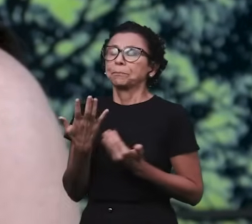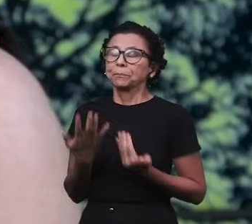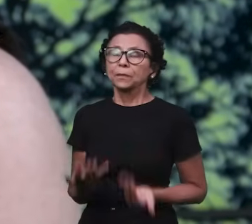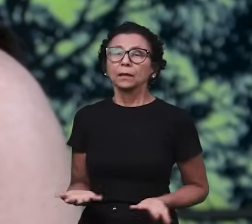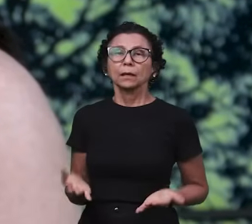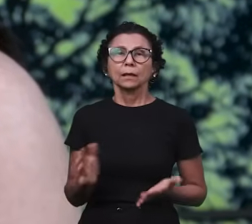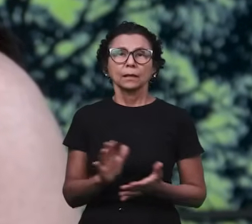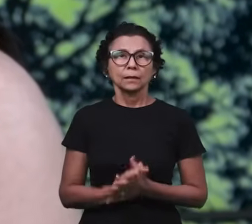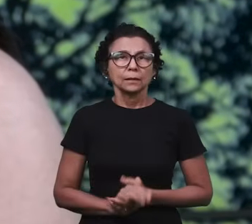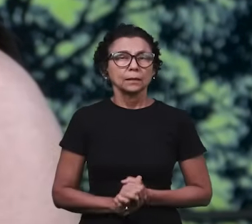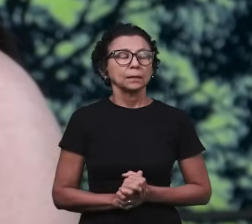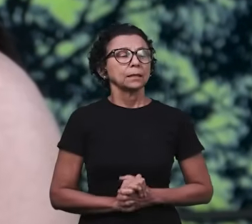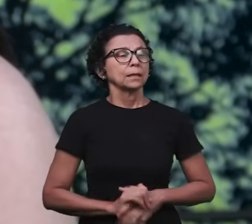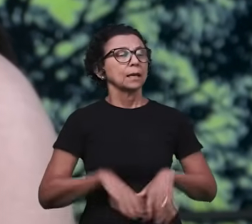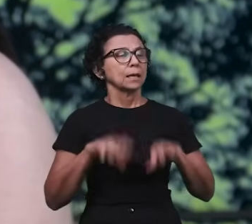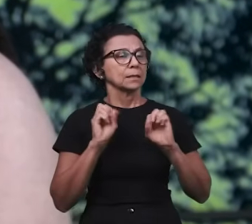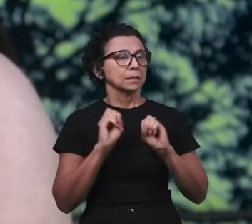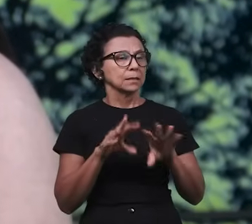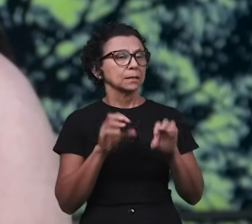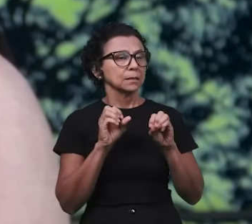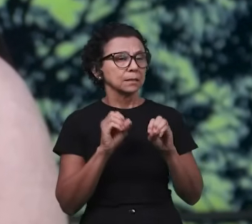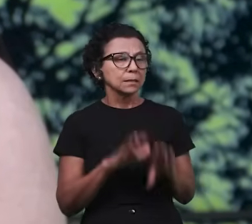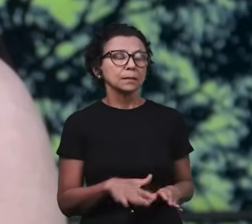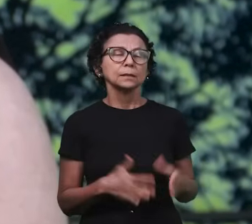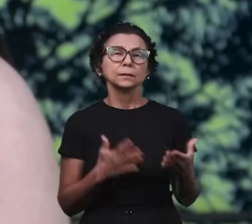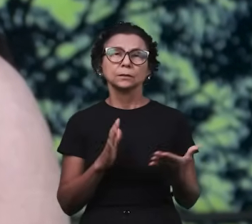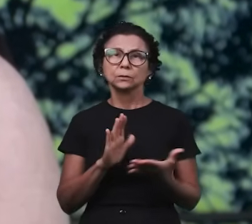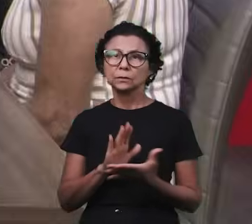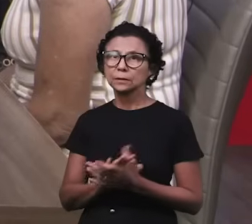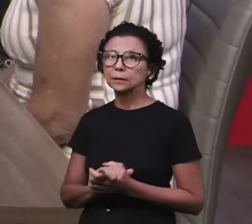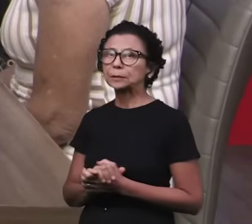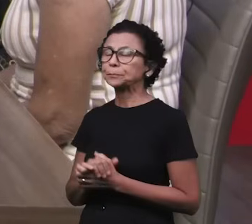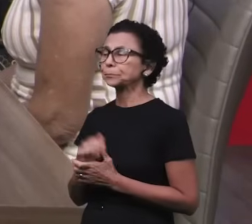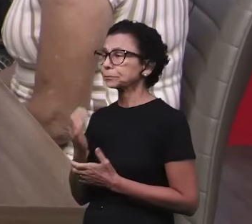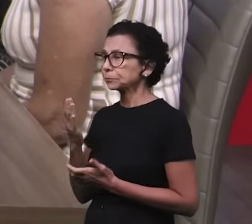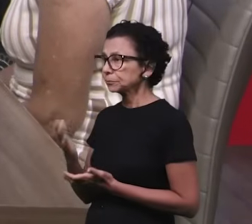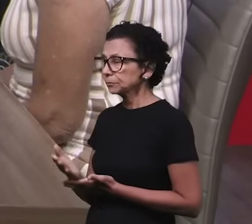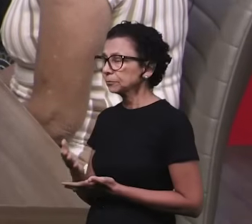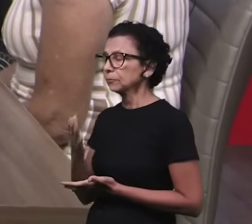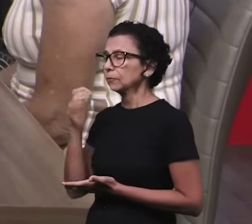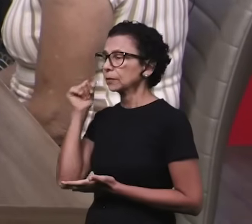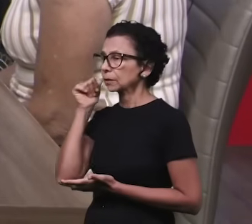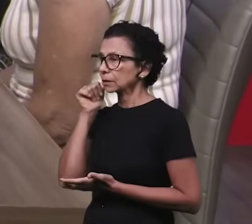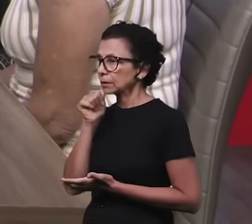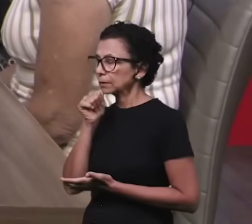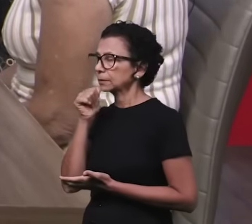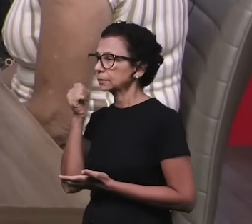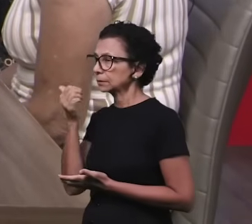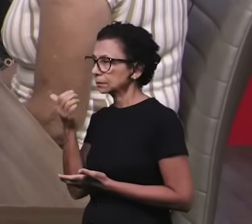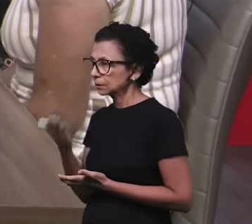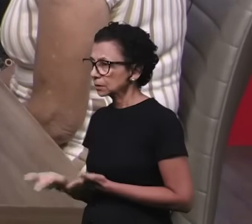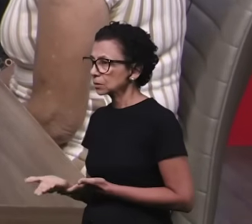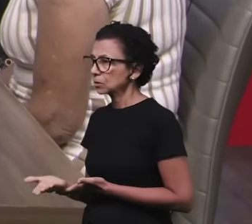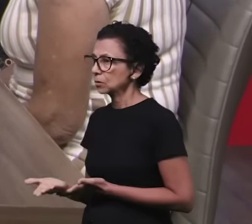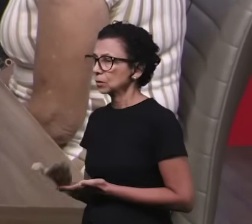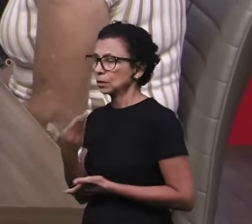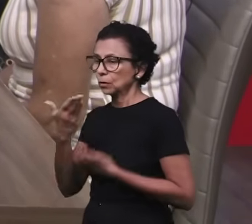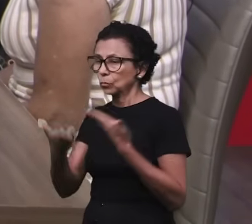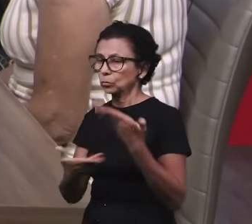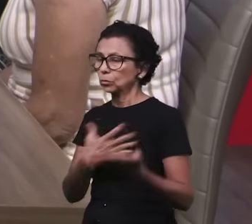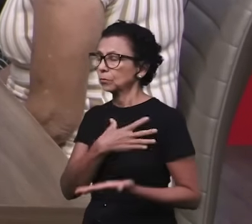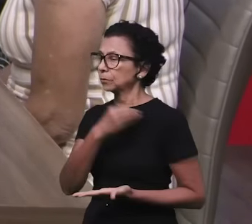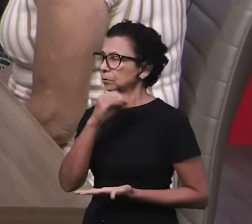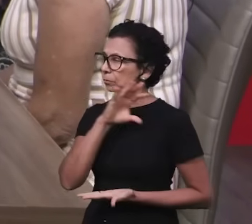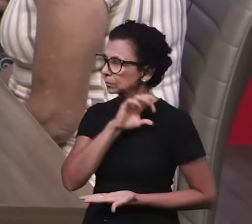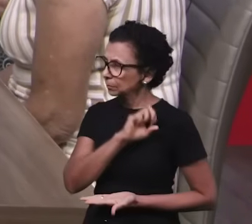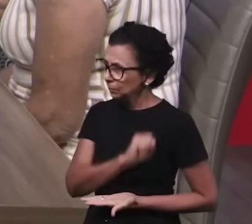Maria, é fruto de uma educação que a senhora concedeu com amor aos seus filhos e não com peso, não é